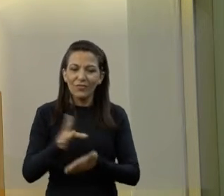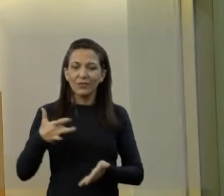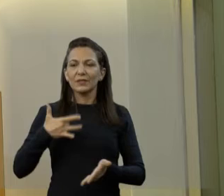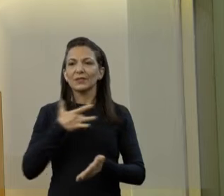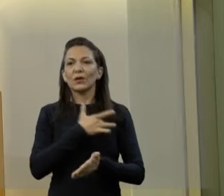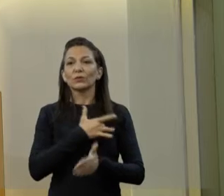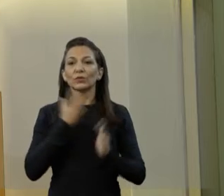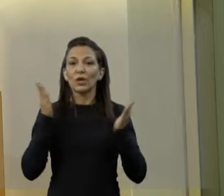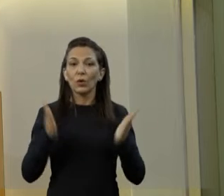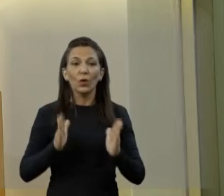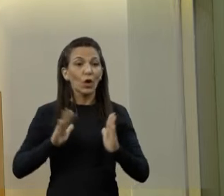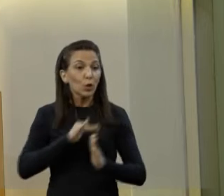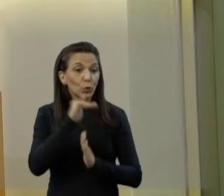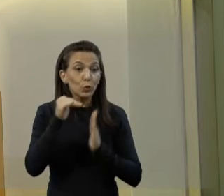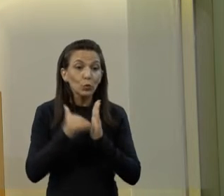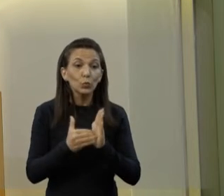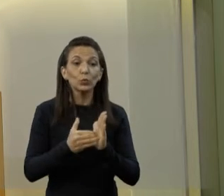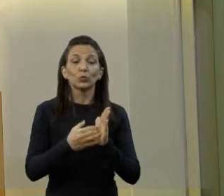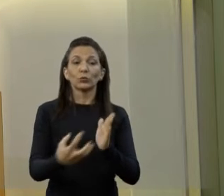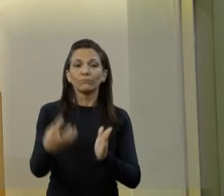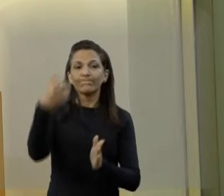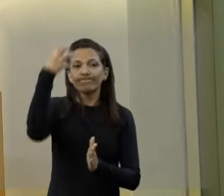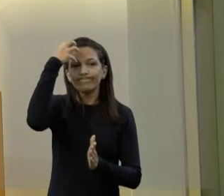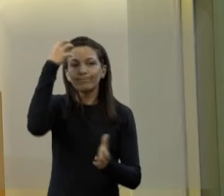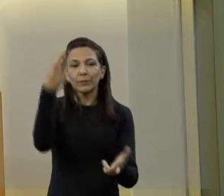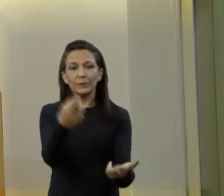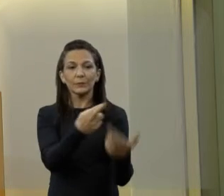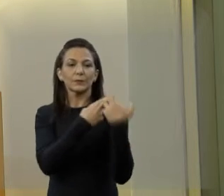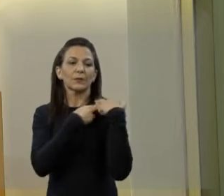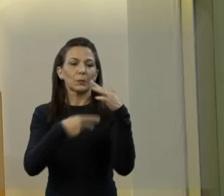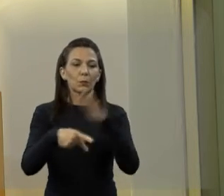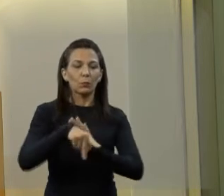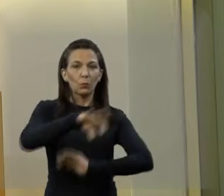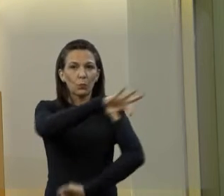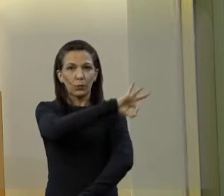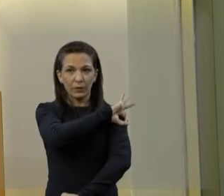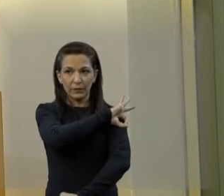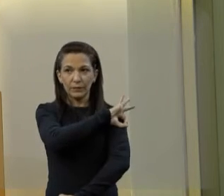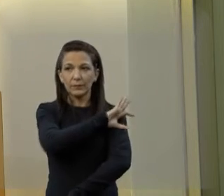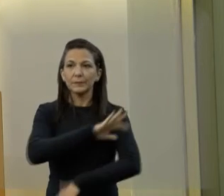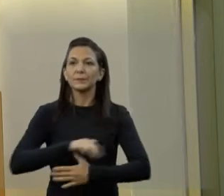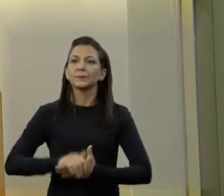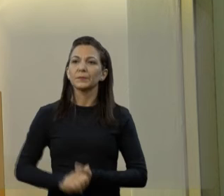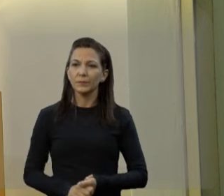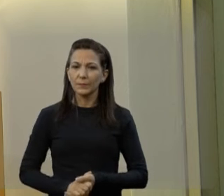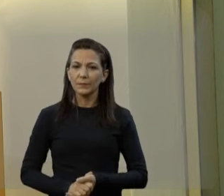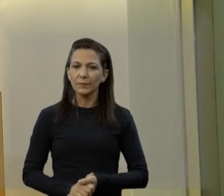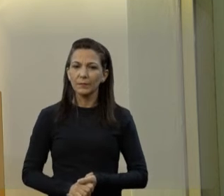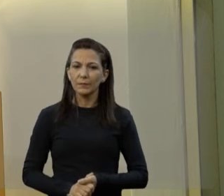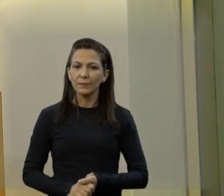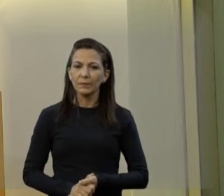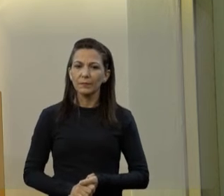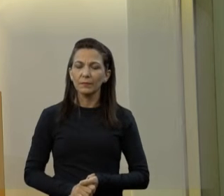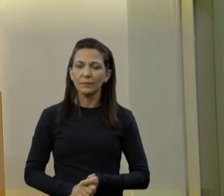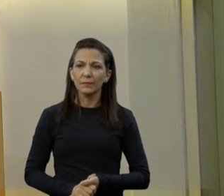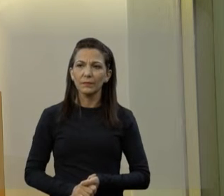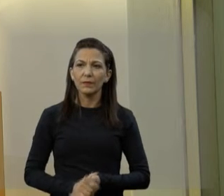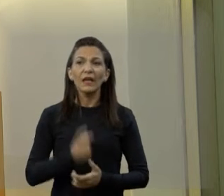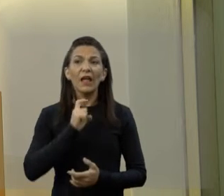e agora tudo é culpa e da prefeitura e nenhum munícipe